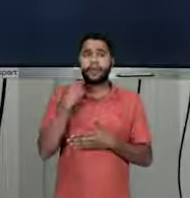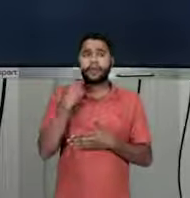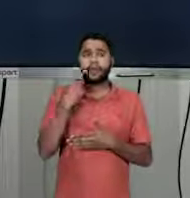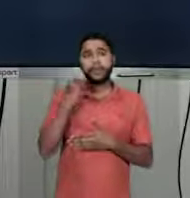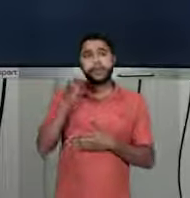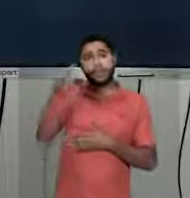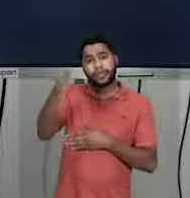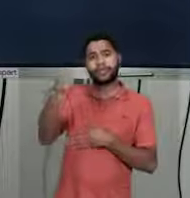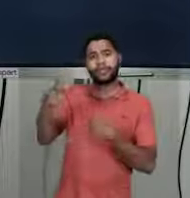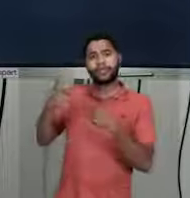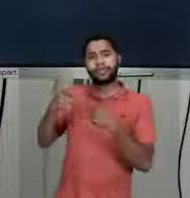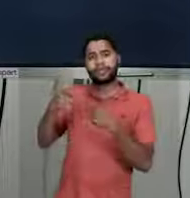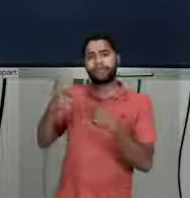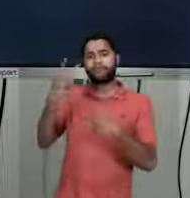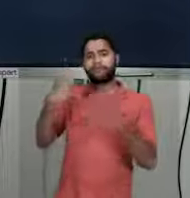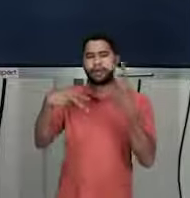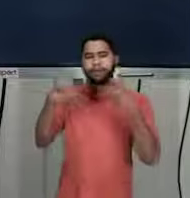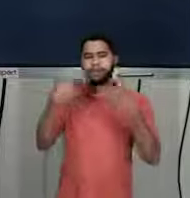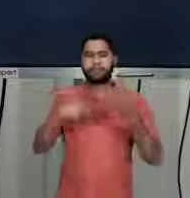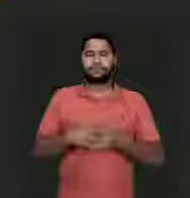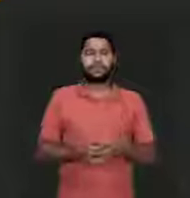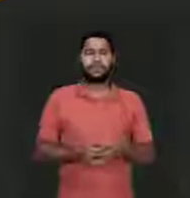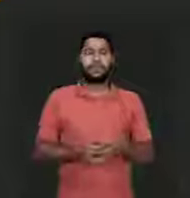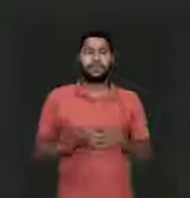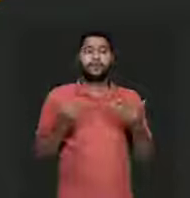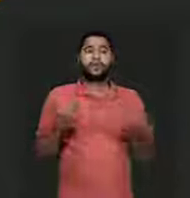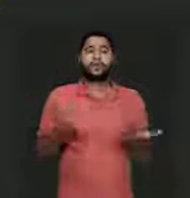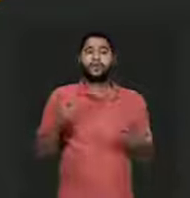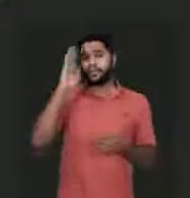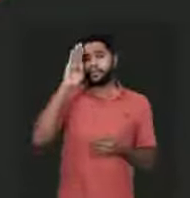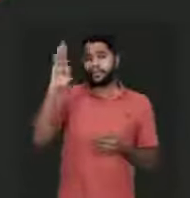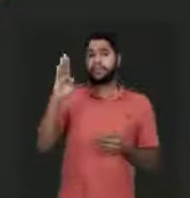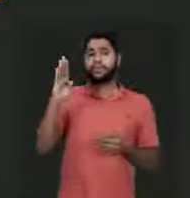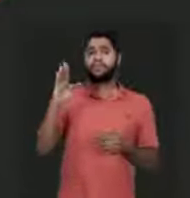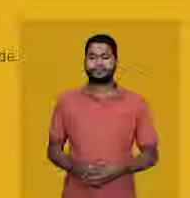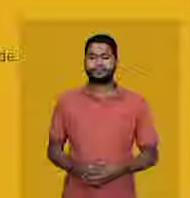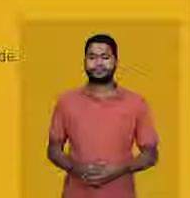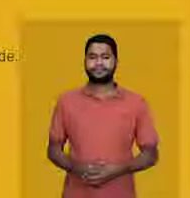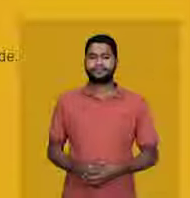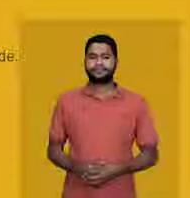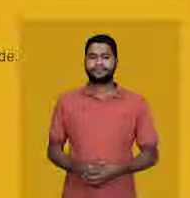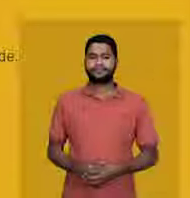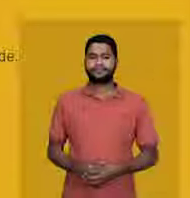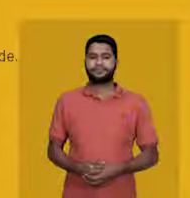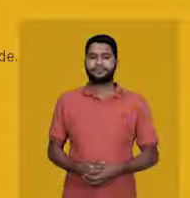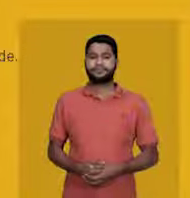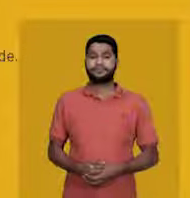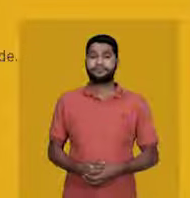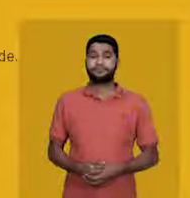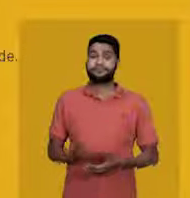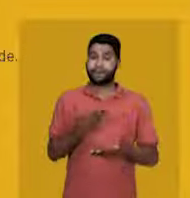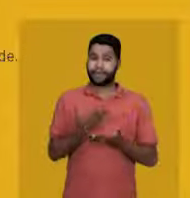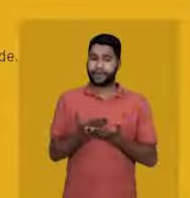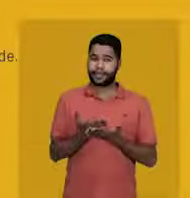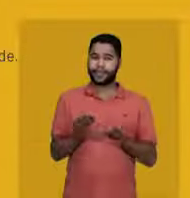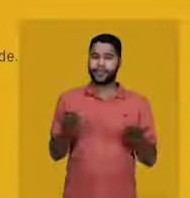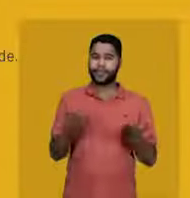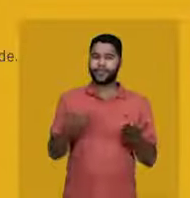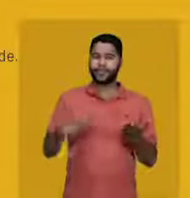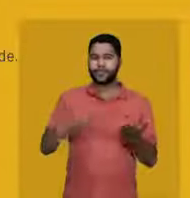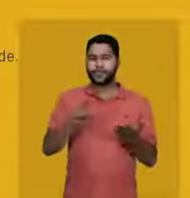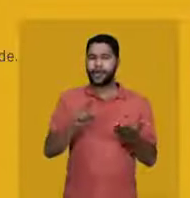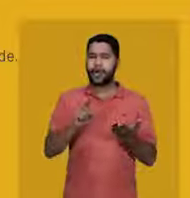oftalmologista para verificar. Quais que são as principais doenças oculares? Na aula de hoje, nós